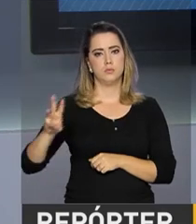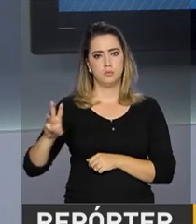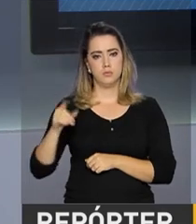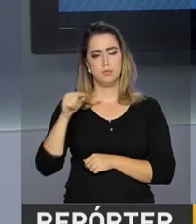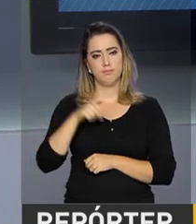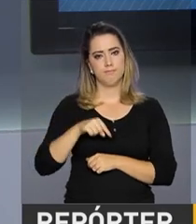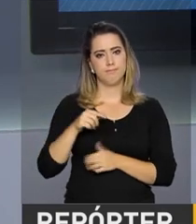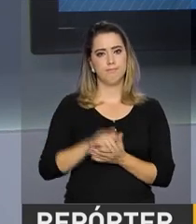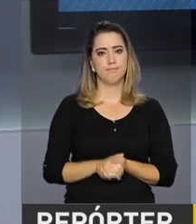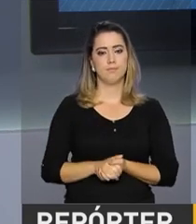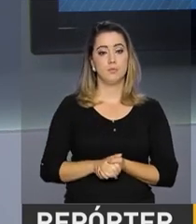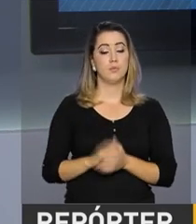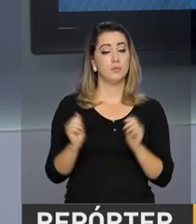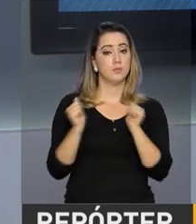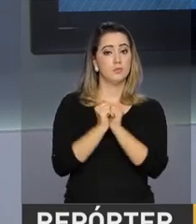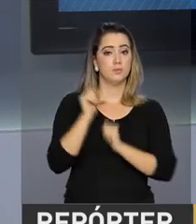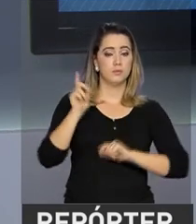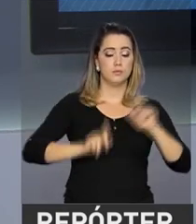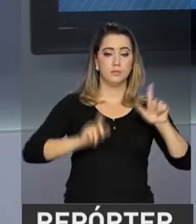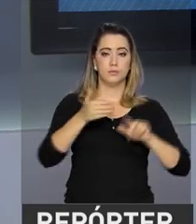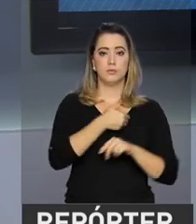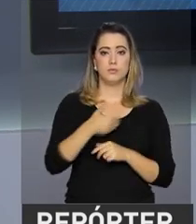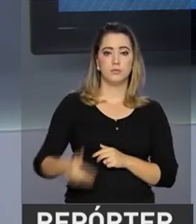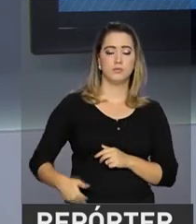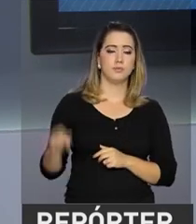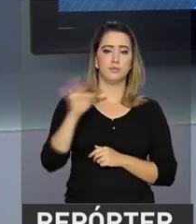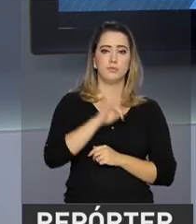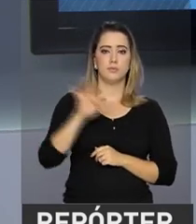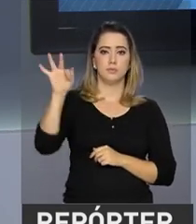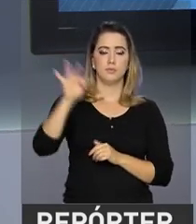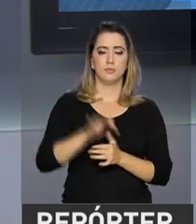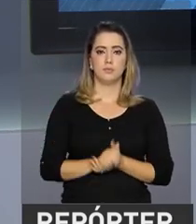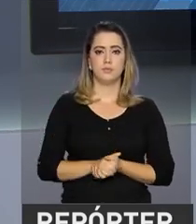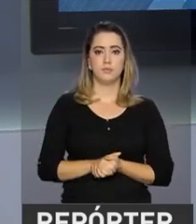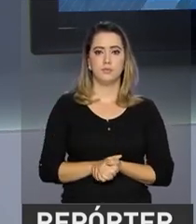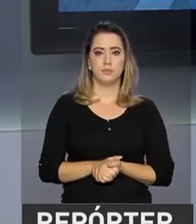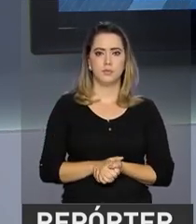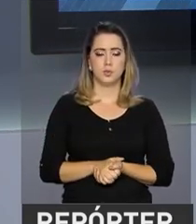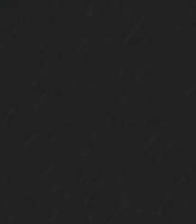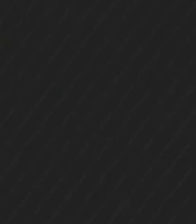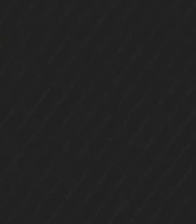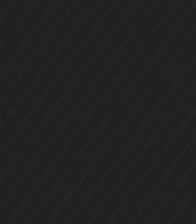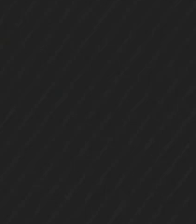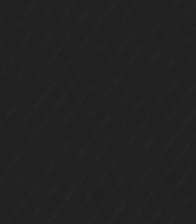da nbr na internet continue com a gente na nbr a tv do governo federal